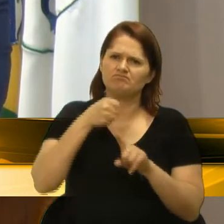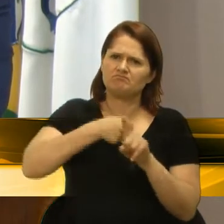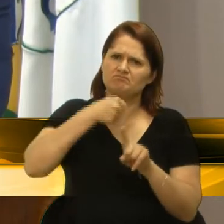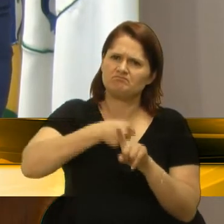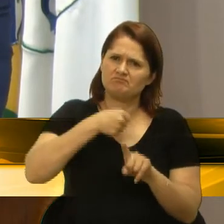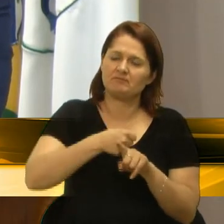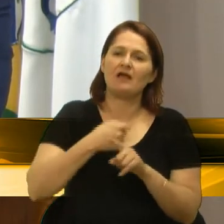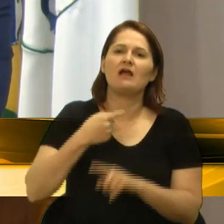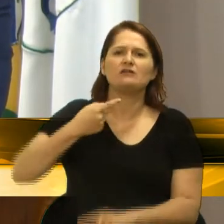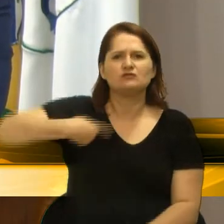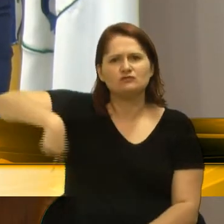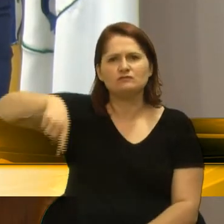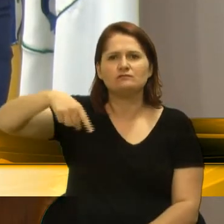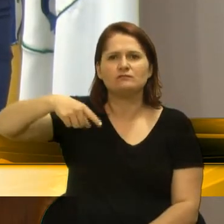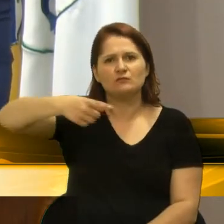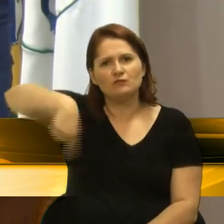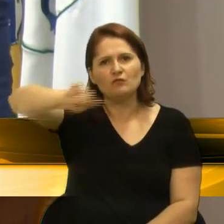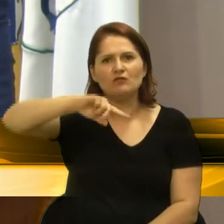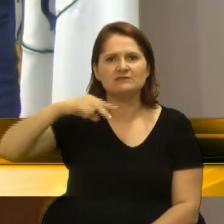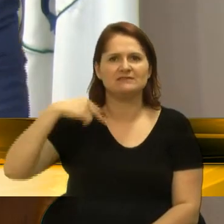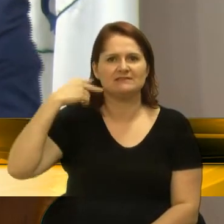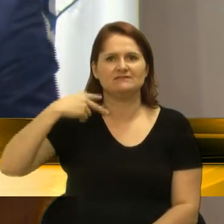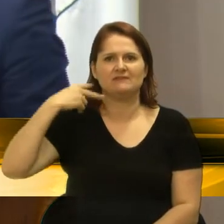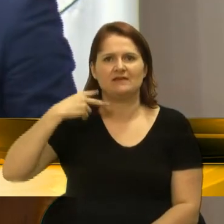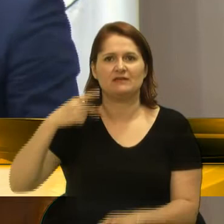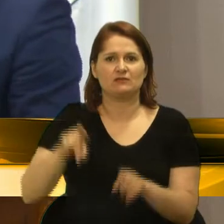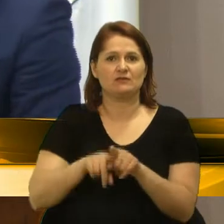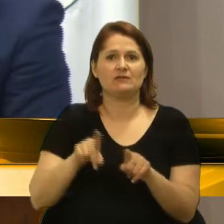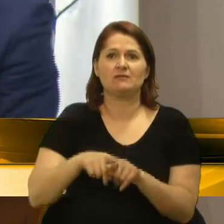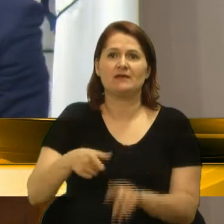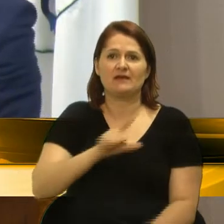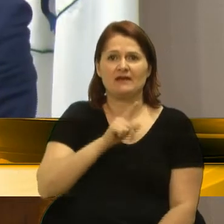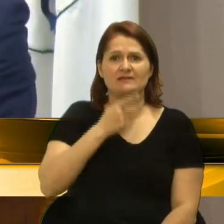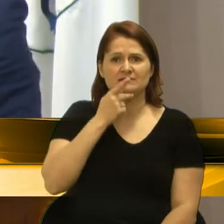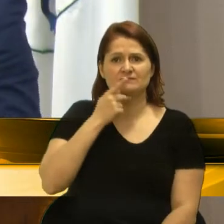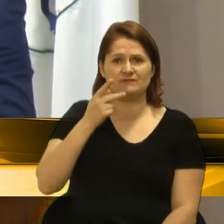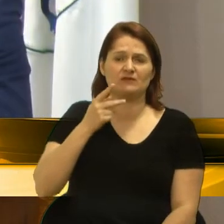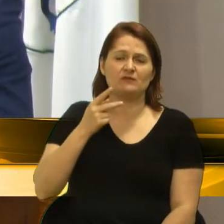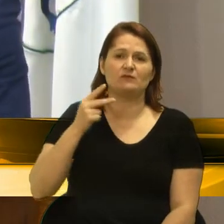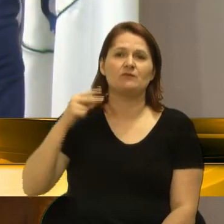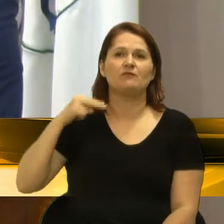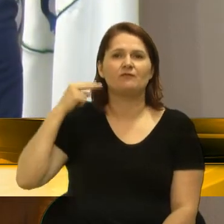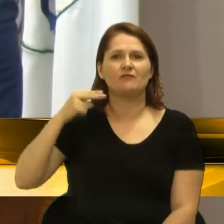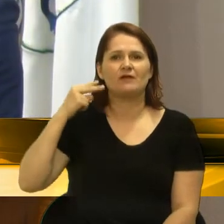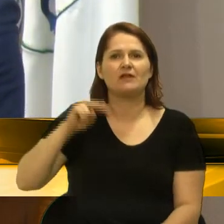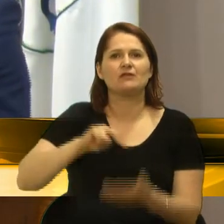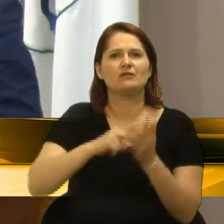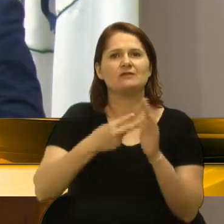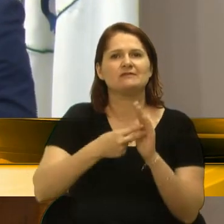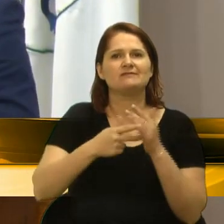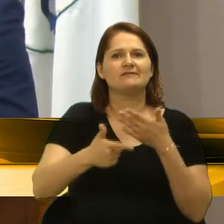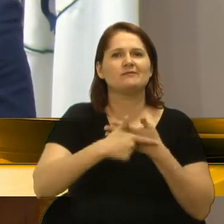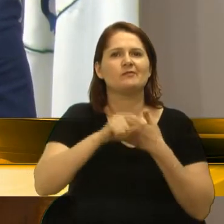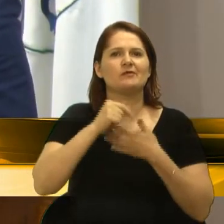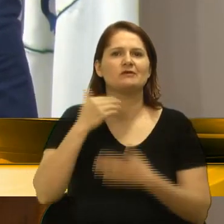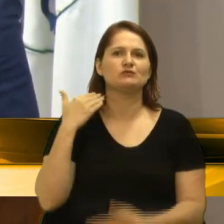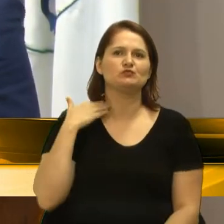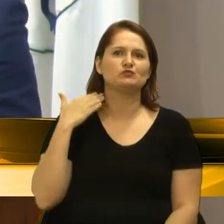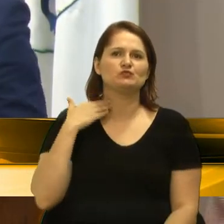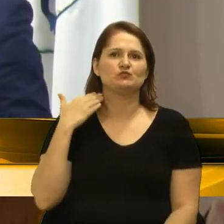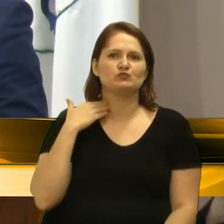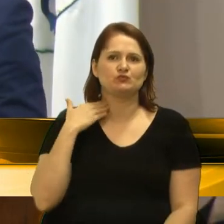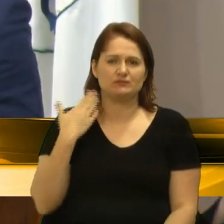Como dito antes, vereadores, vocês são os juízes da causa aqui. Porém, quando vocês